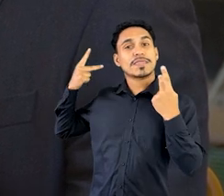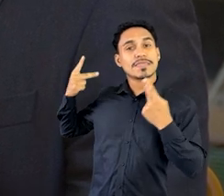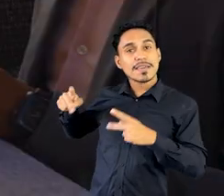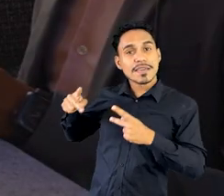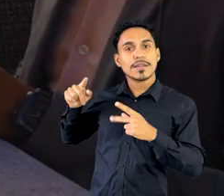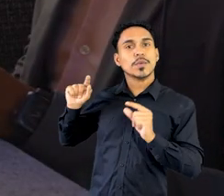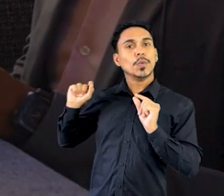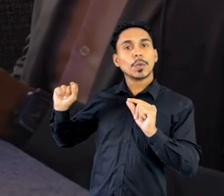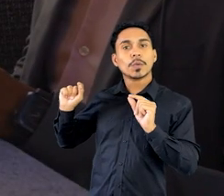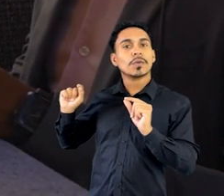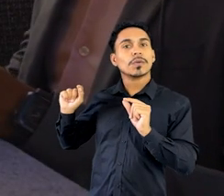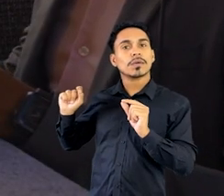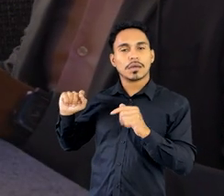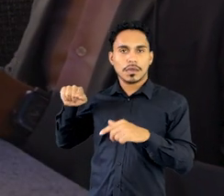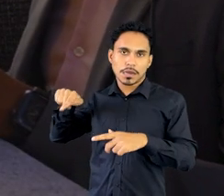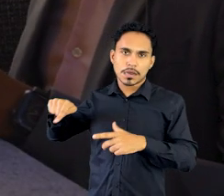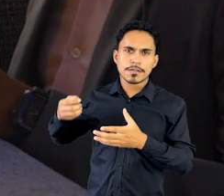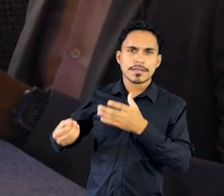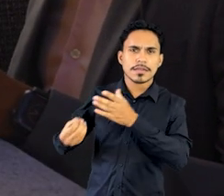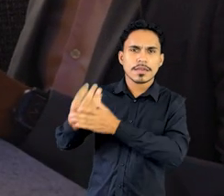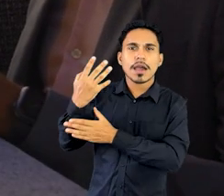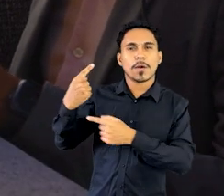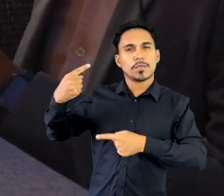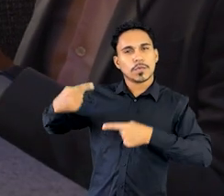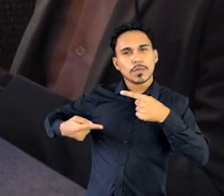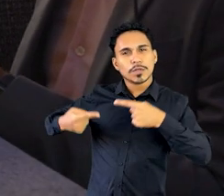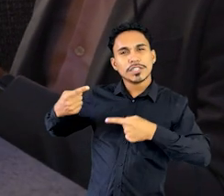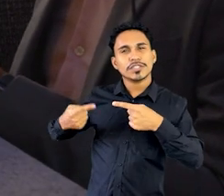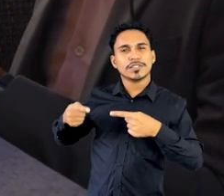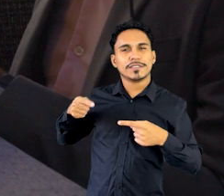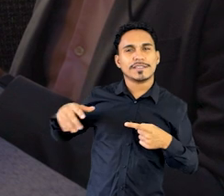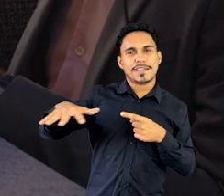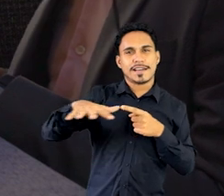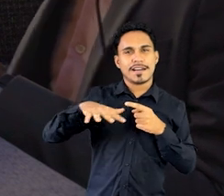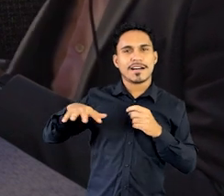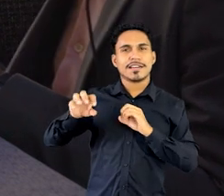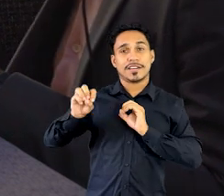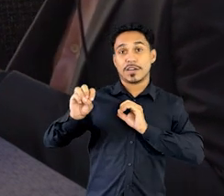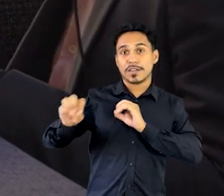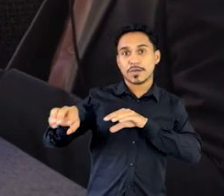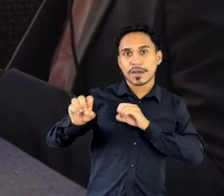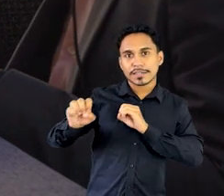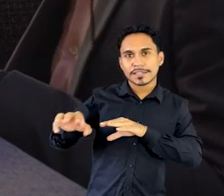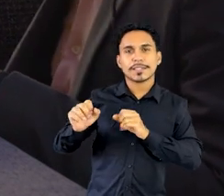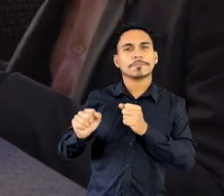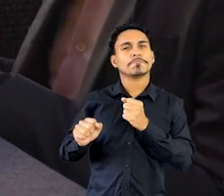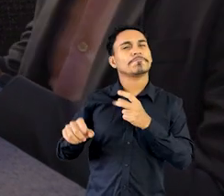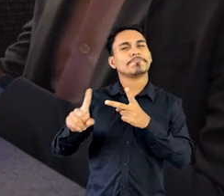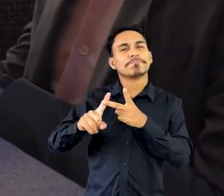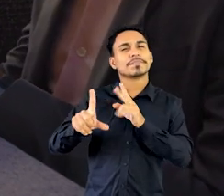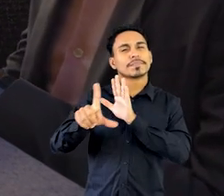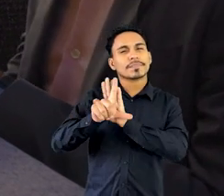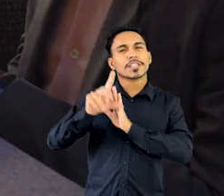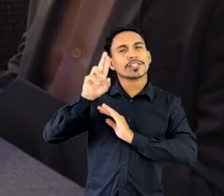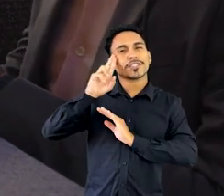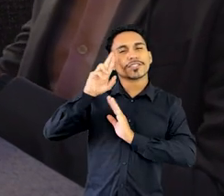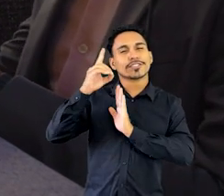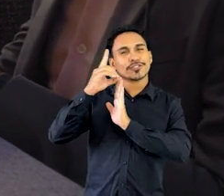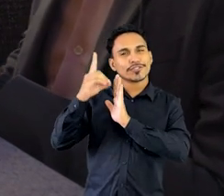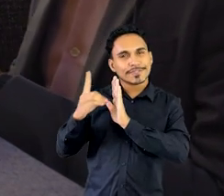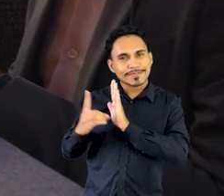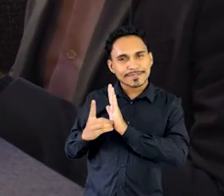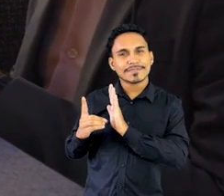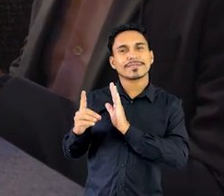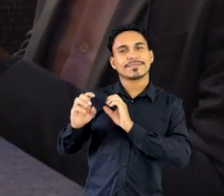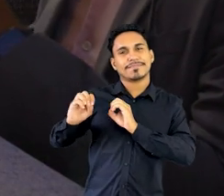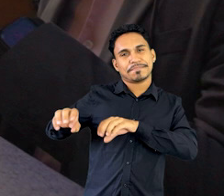quando vai fazer política educacional e aqui eu tô me amparando na Constituição de 88 na lei de diretrizes e